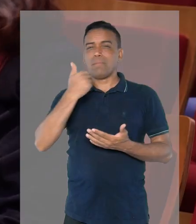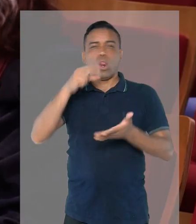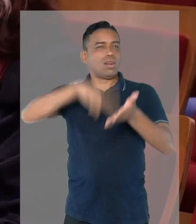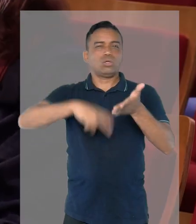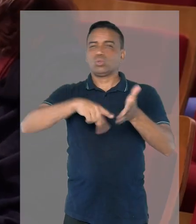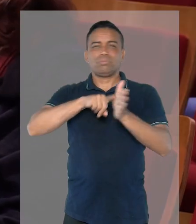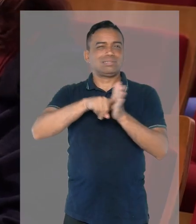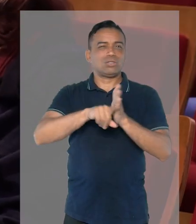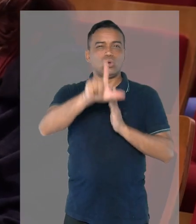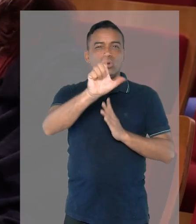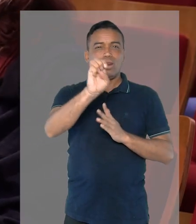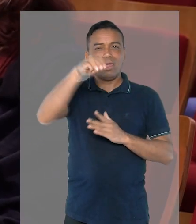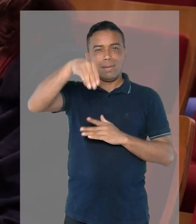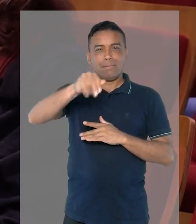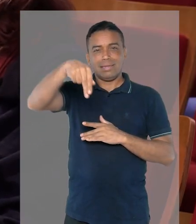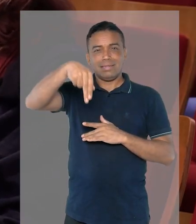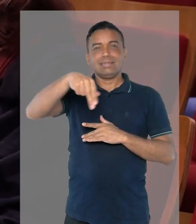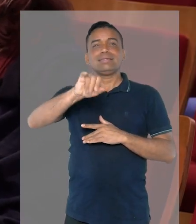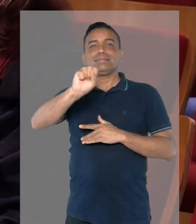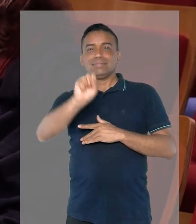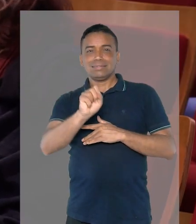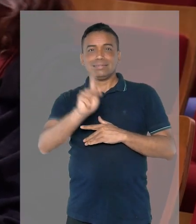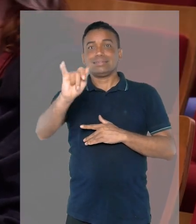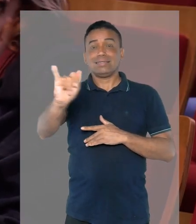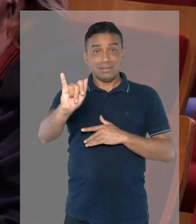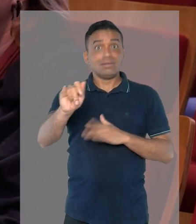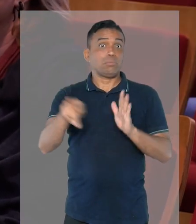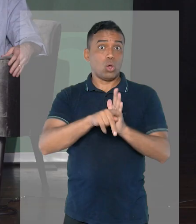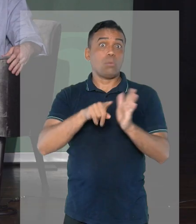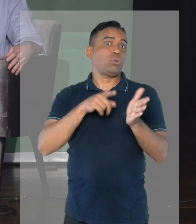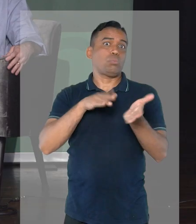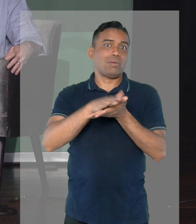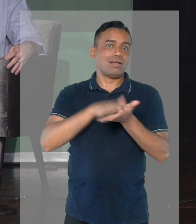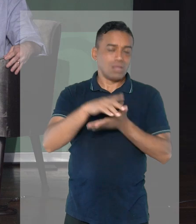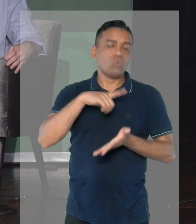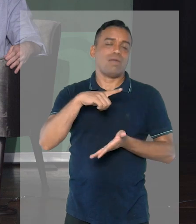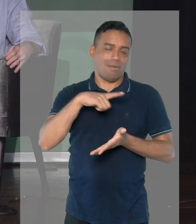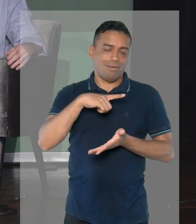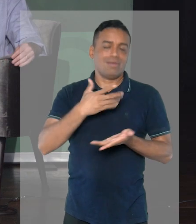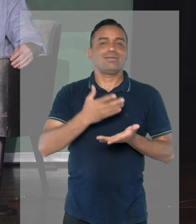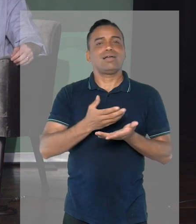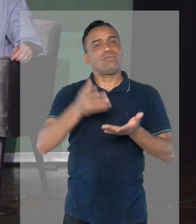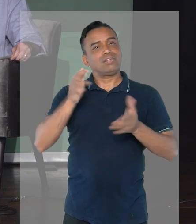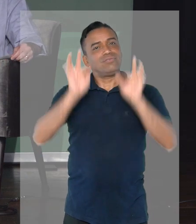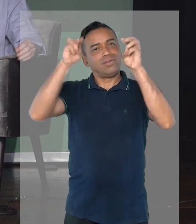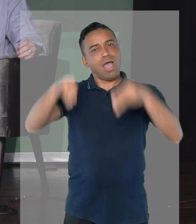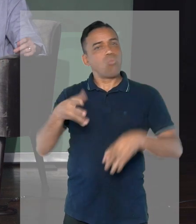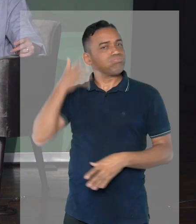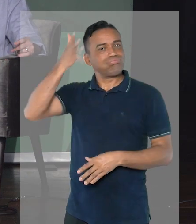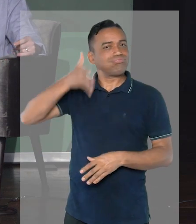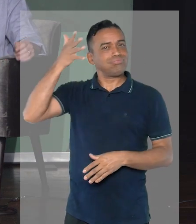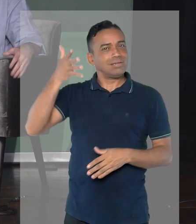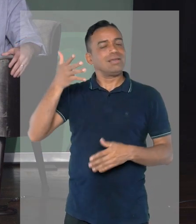Né? Sim. Seguramente. Tem trabalho também publicado, né? A respeito da obra do Leminski. Então, vou deixar você fazer suas considerações